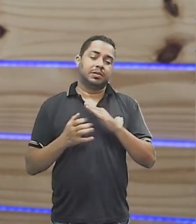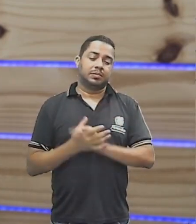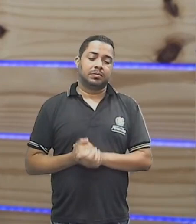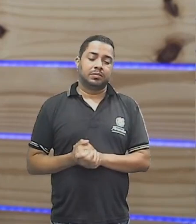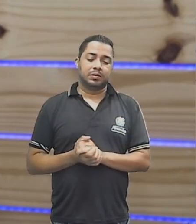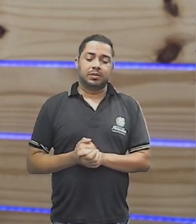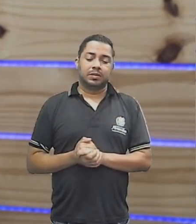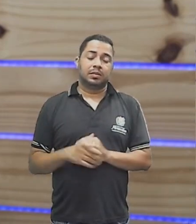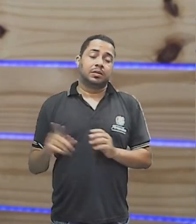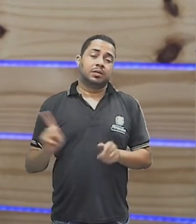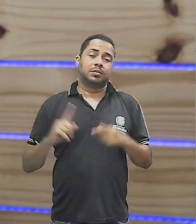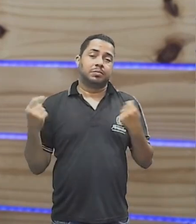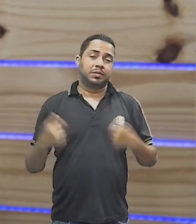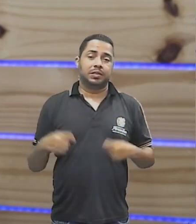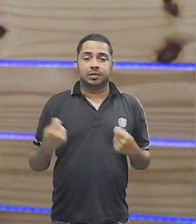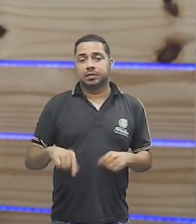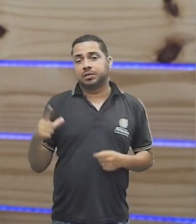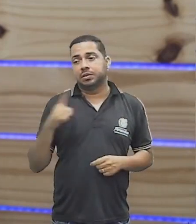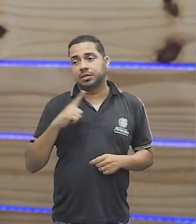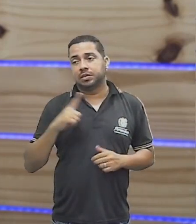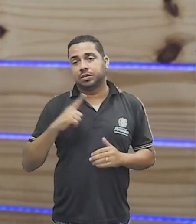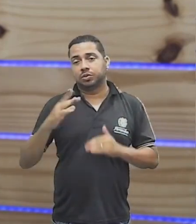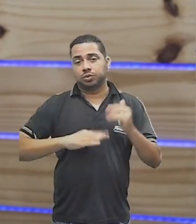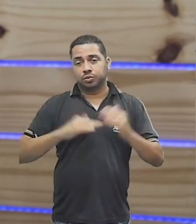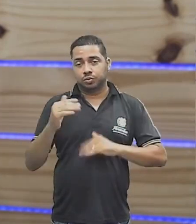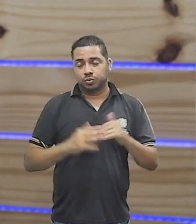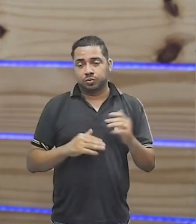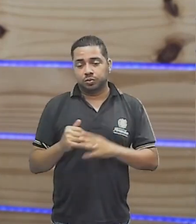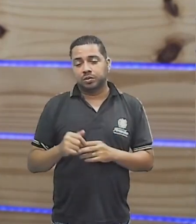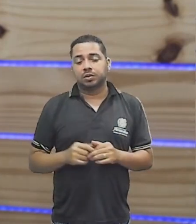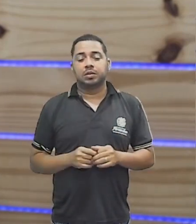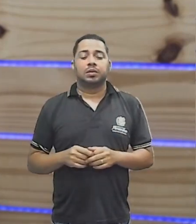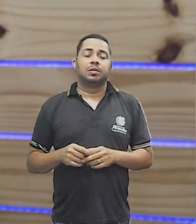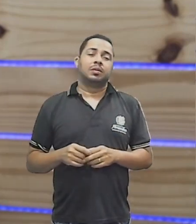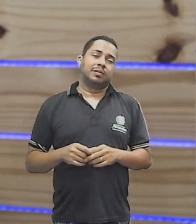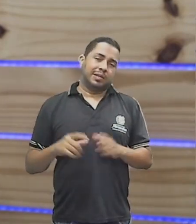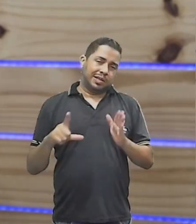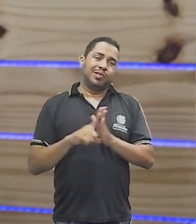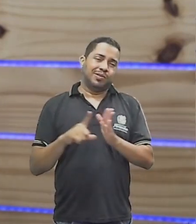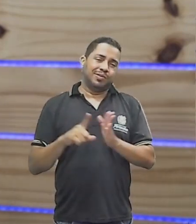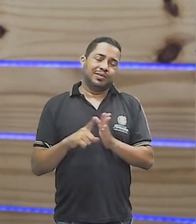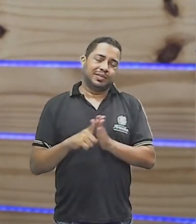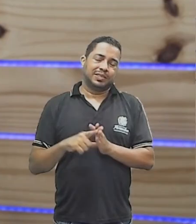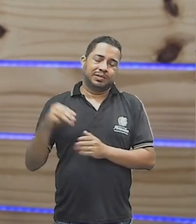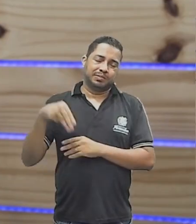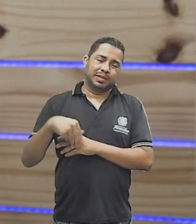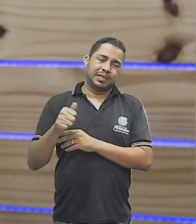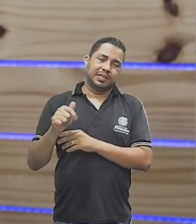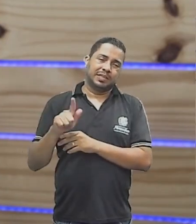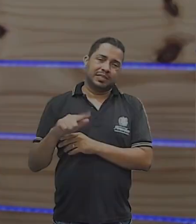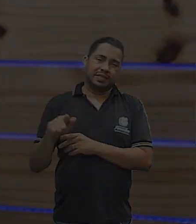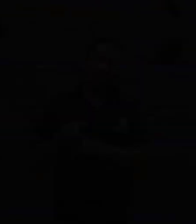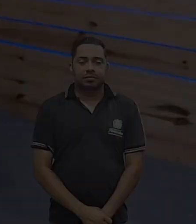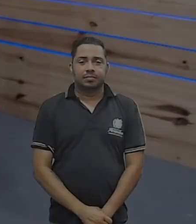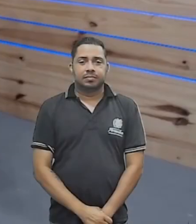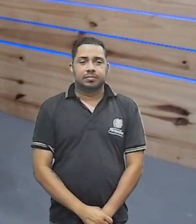né? Não precisa ter a estrutura do Magazine Luiza para aplicar marketing.